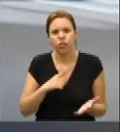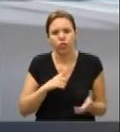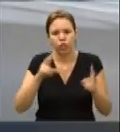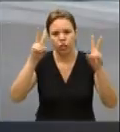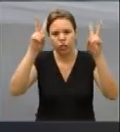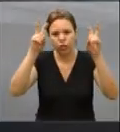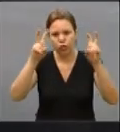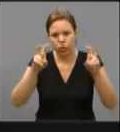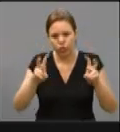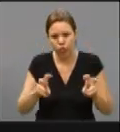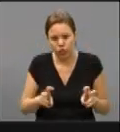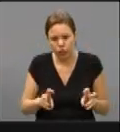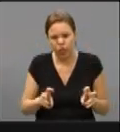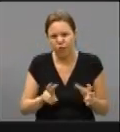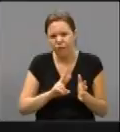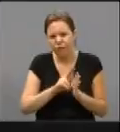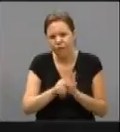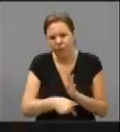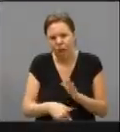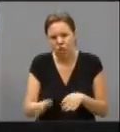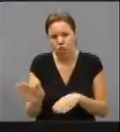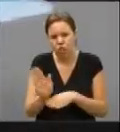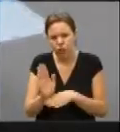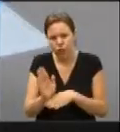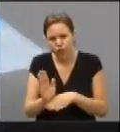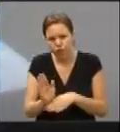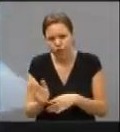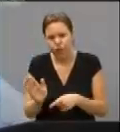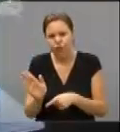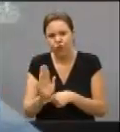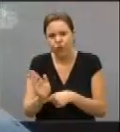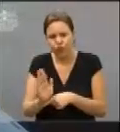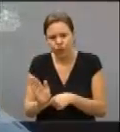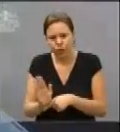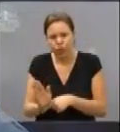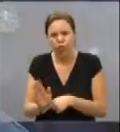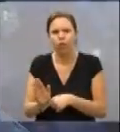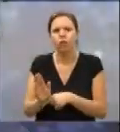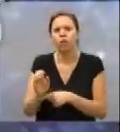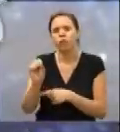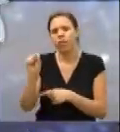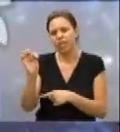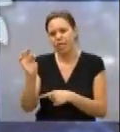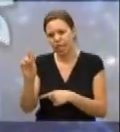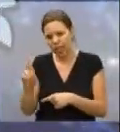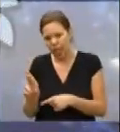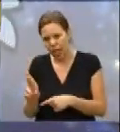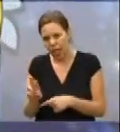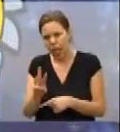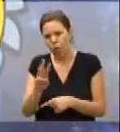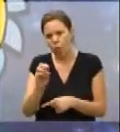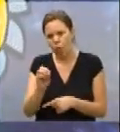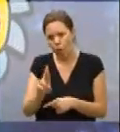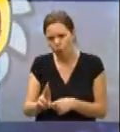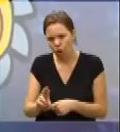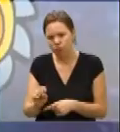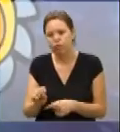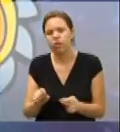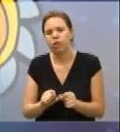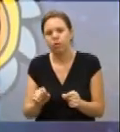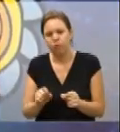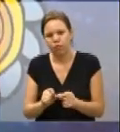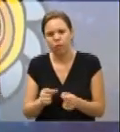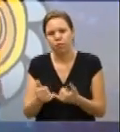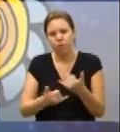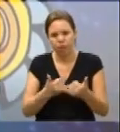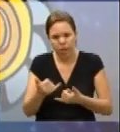temática de Star Wars, então uma aventura galáctica. É um jogo de cartas que você vai jogar aí com seus amigos,